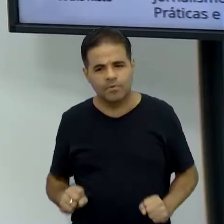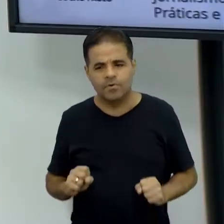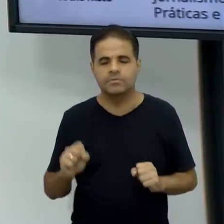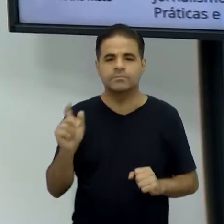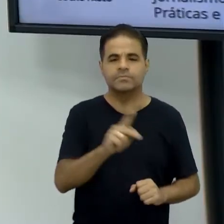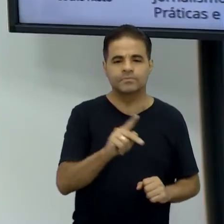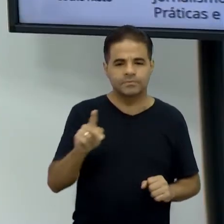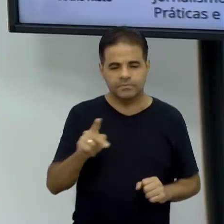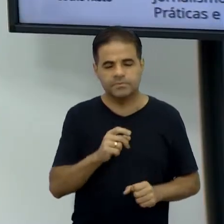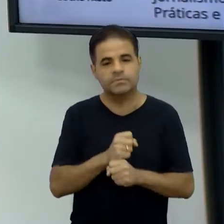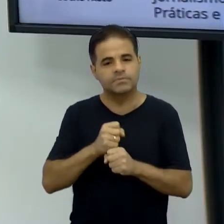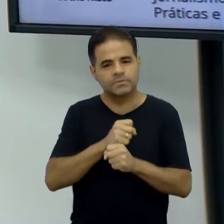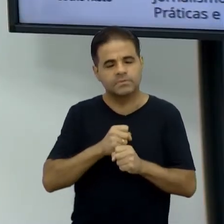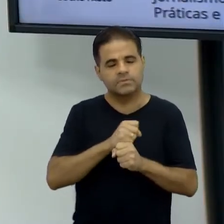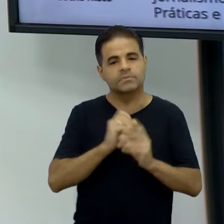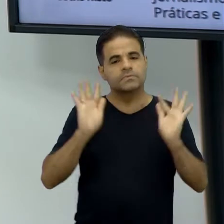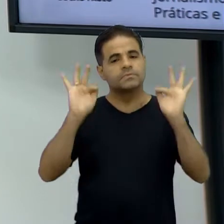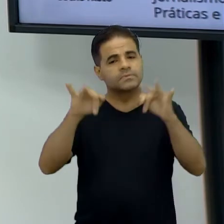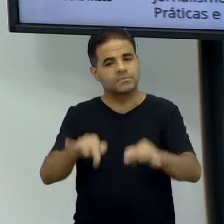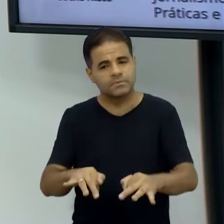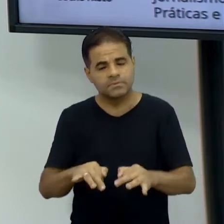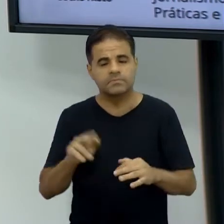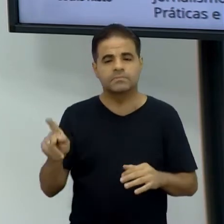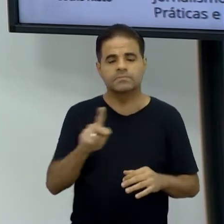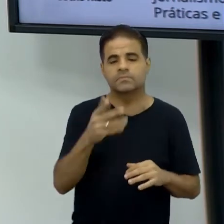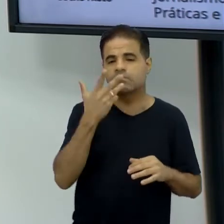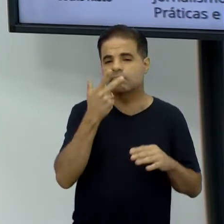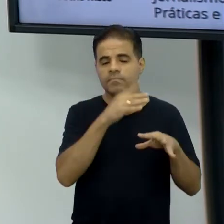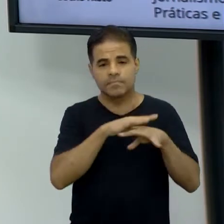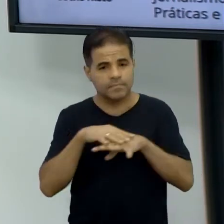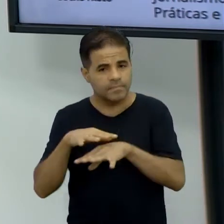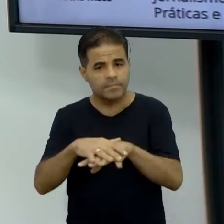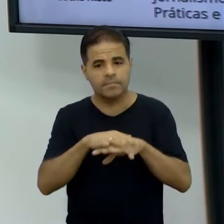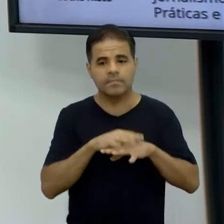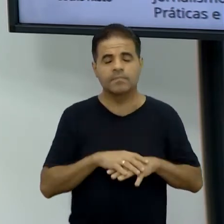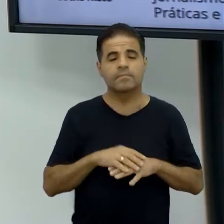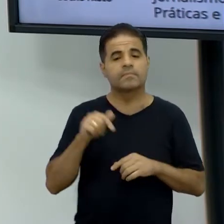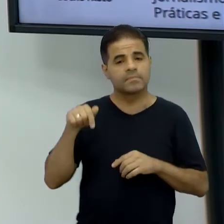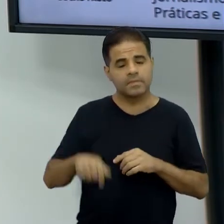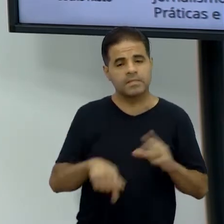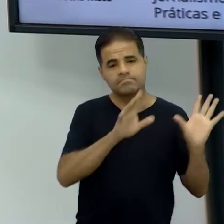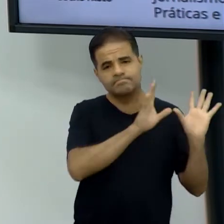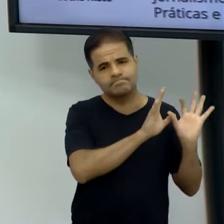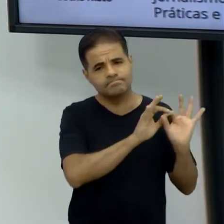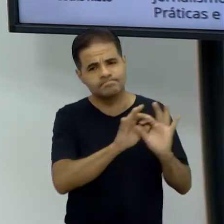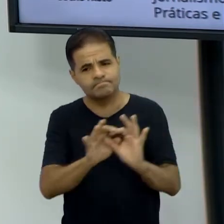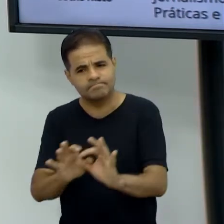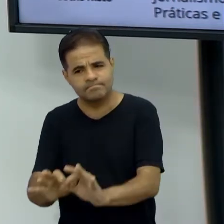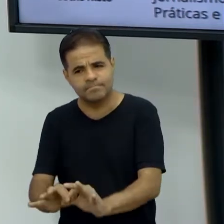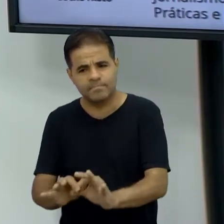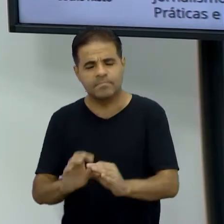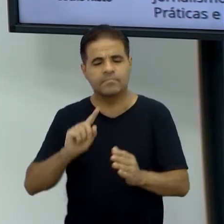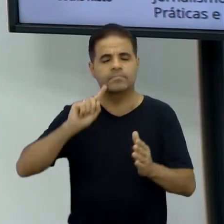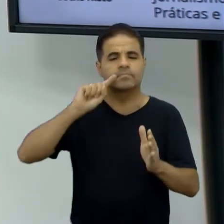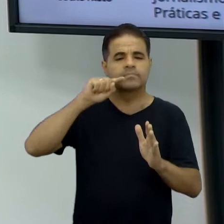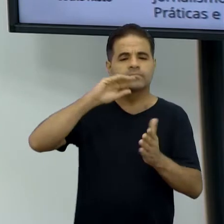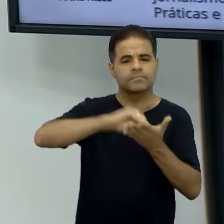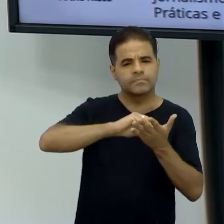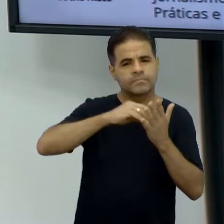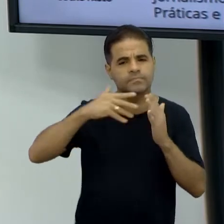também dos nossos anos finais, aqui professor de matemática, e que nessa contextualização do nosso